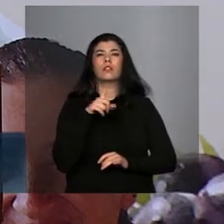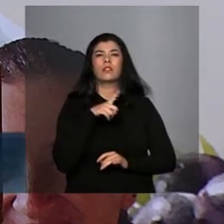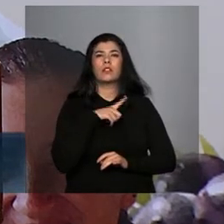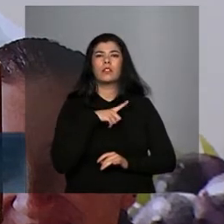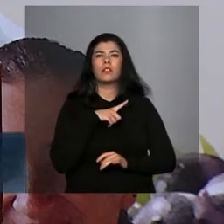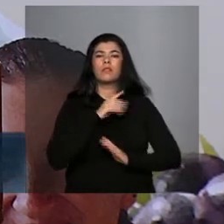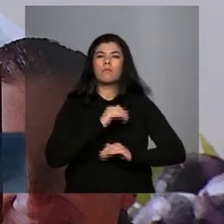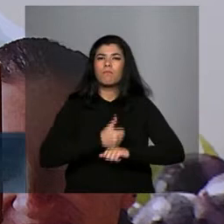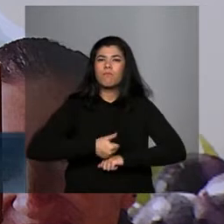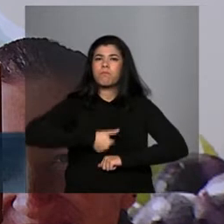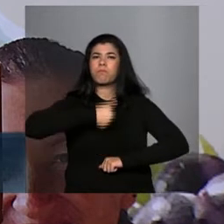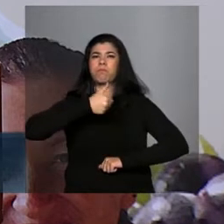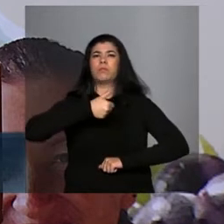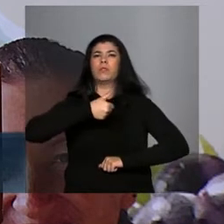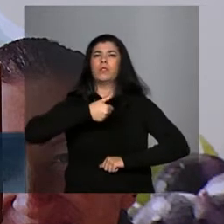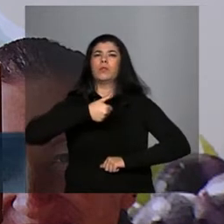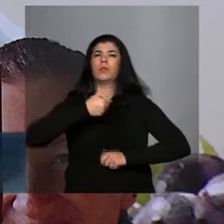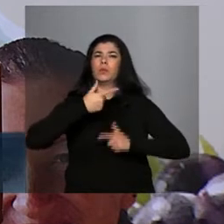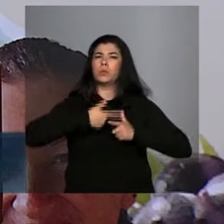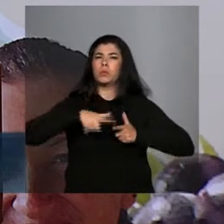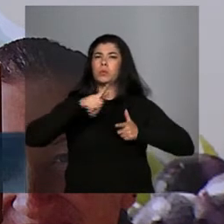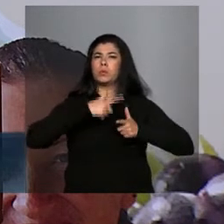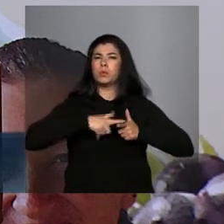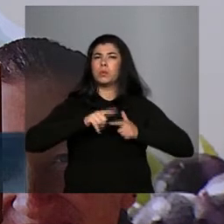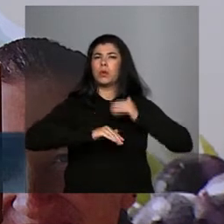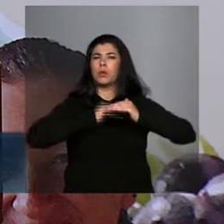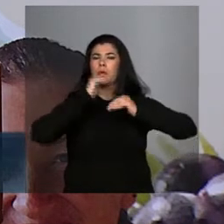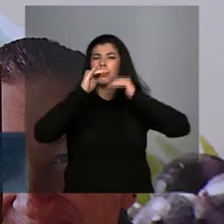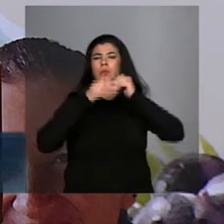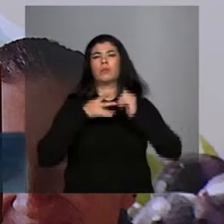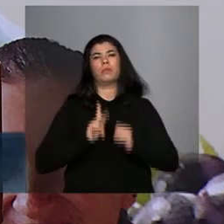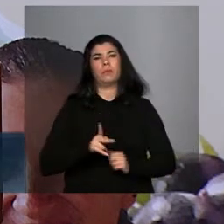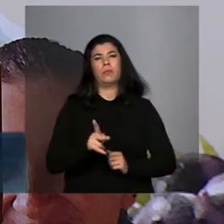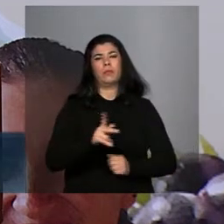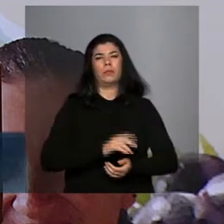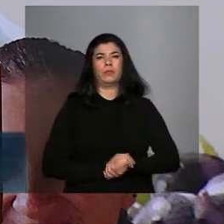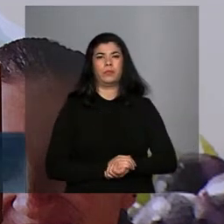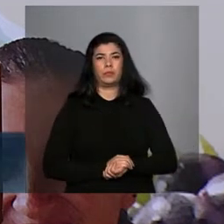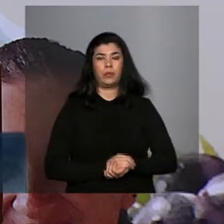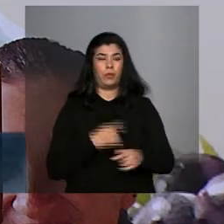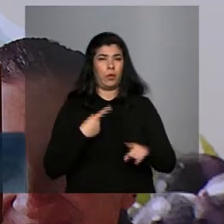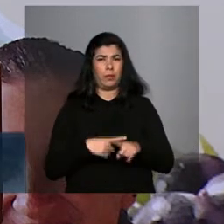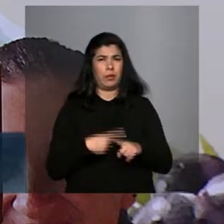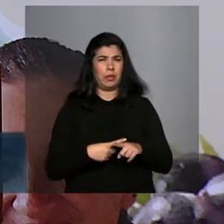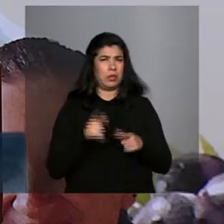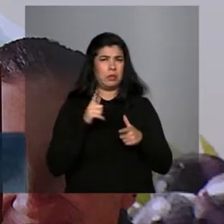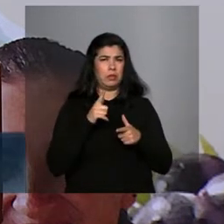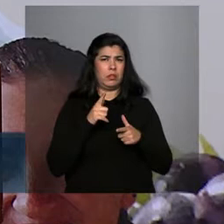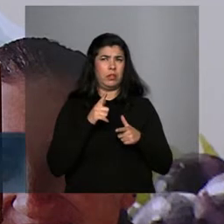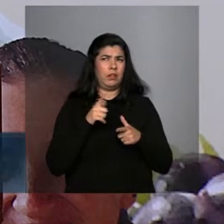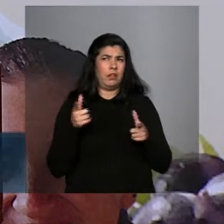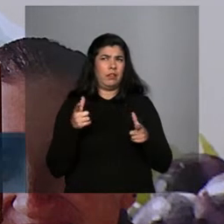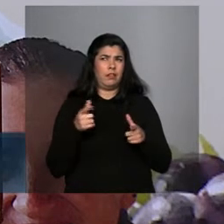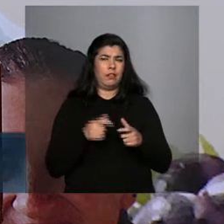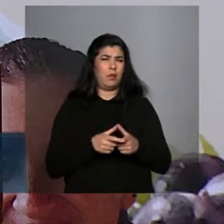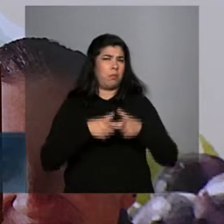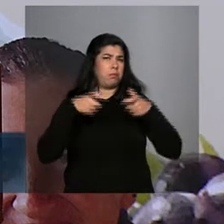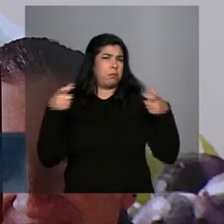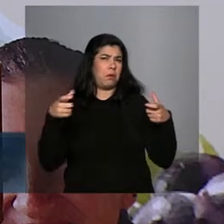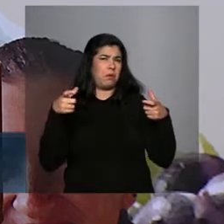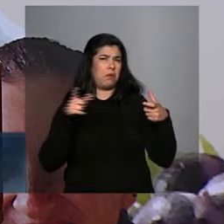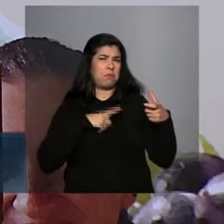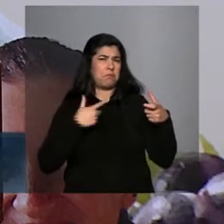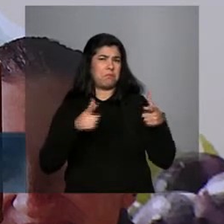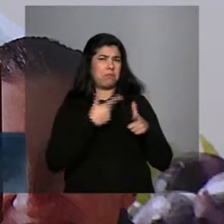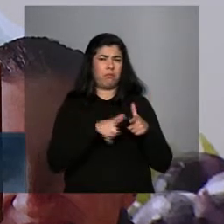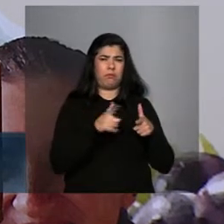para superar o desafio do seu tamanho. Por quê? O tamanho não tem problema, porque as